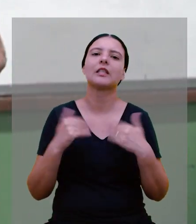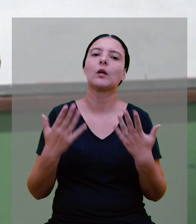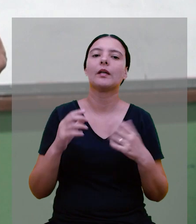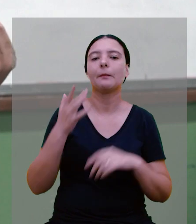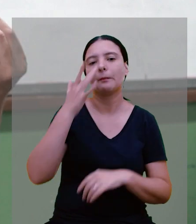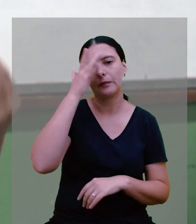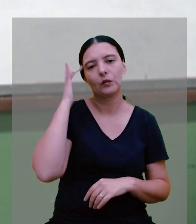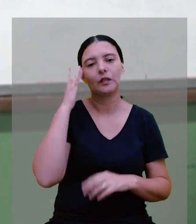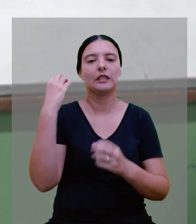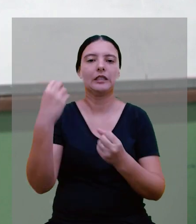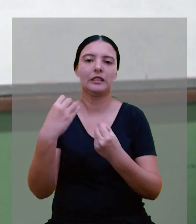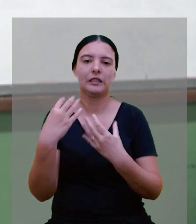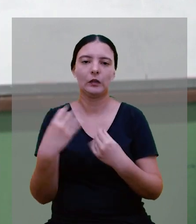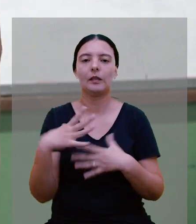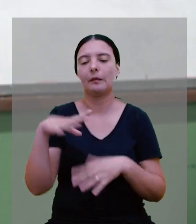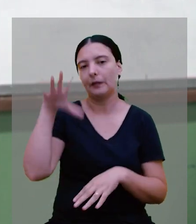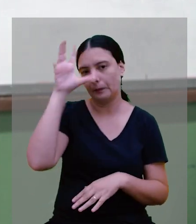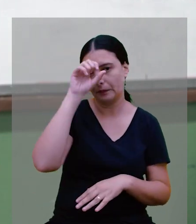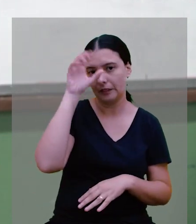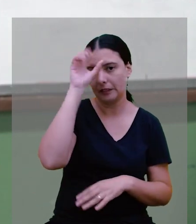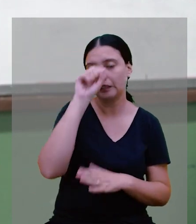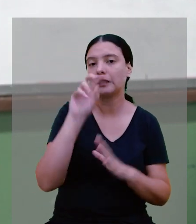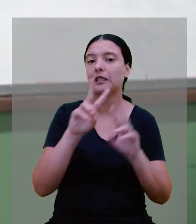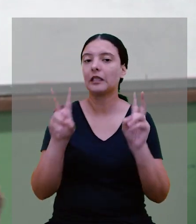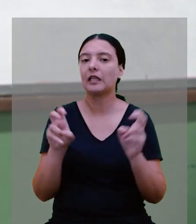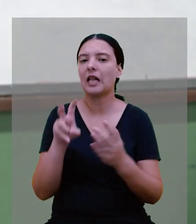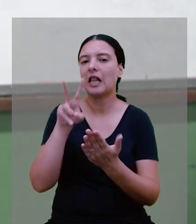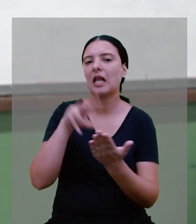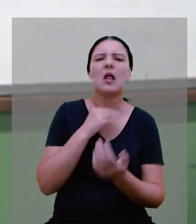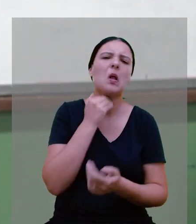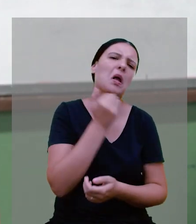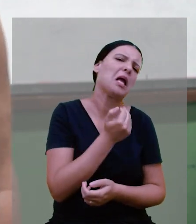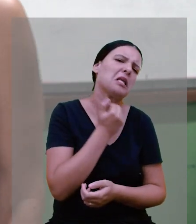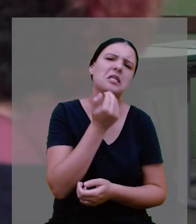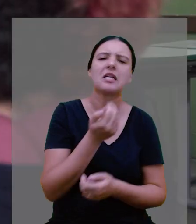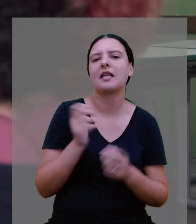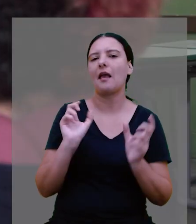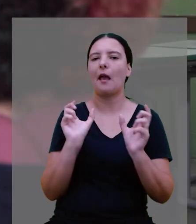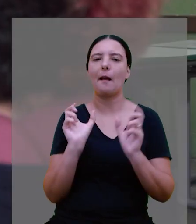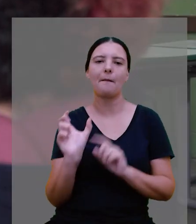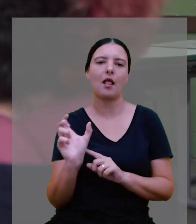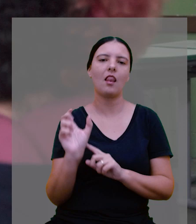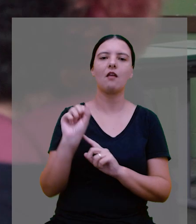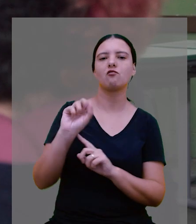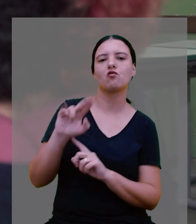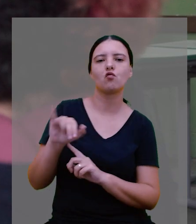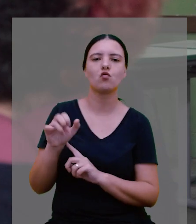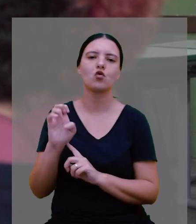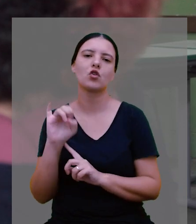ensinou isso? Que para aprender sobre a leitura, não adianta eu falar para vocês, este é o sujeito, este é o